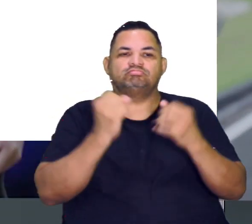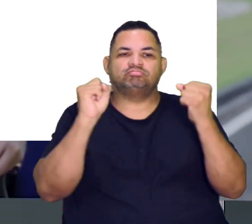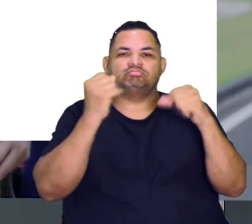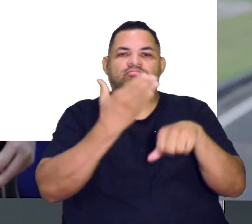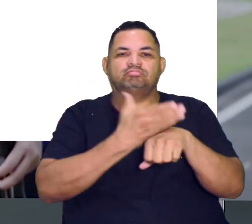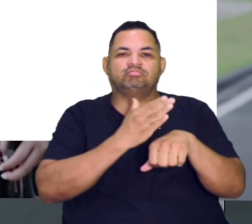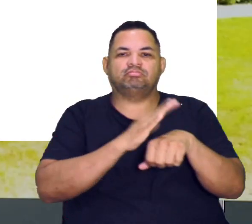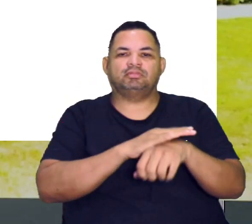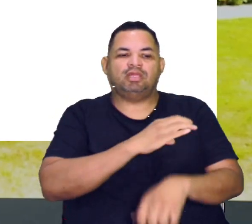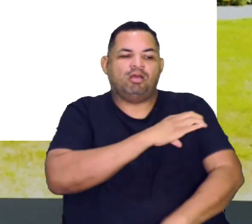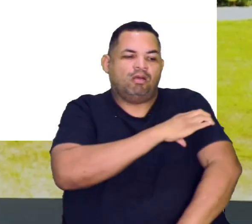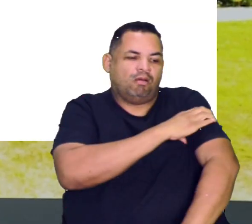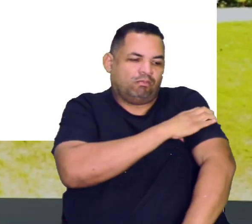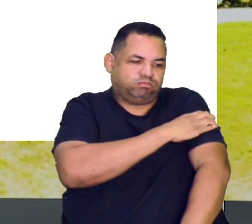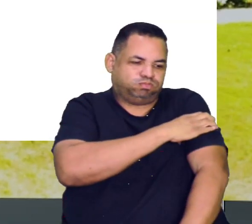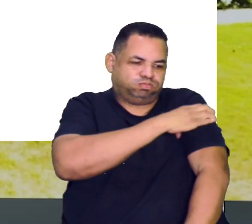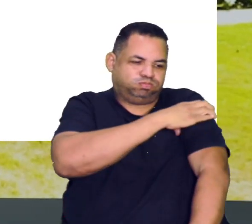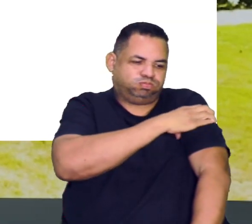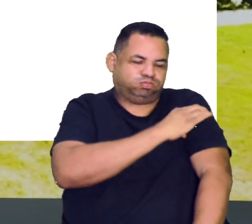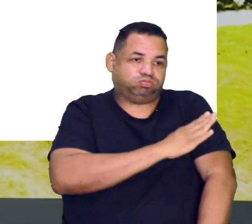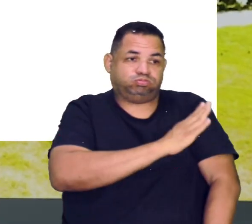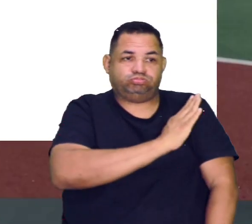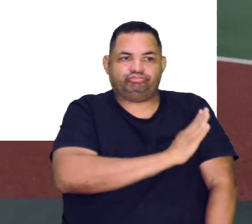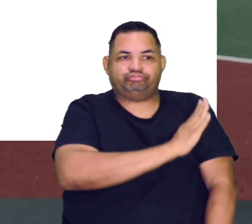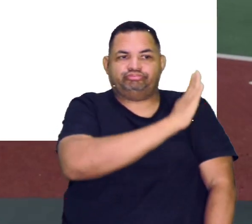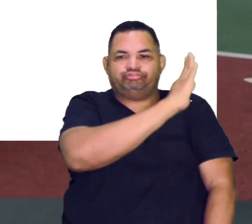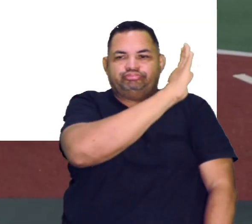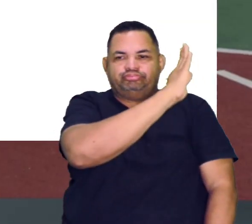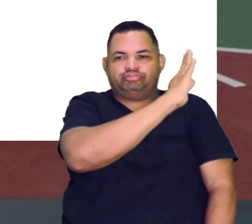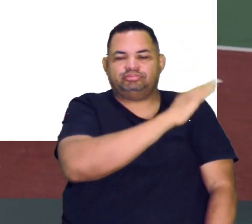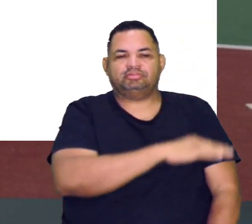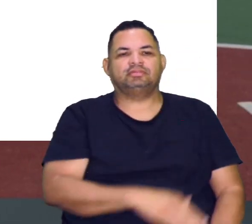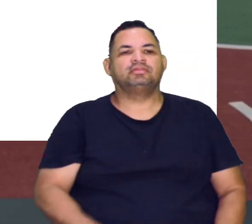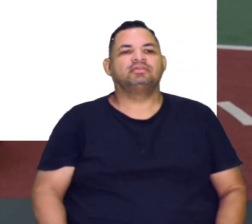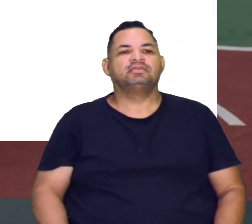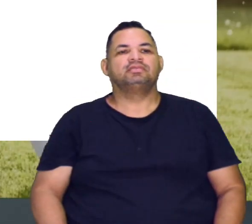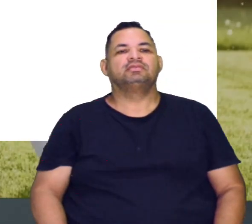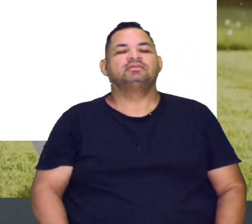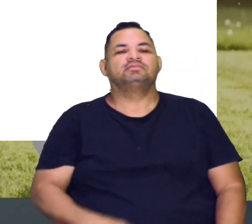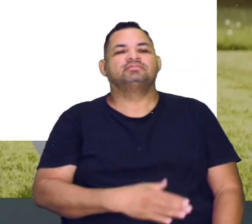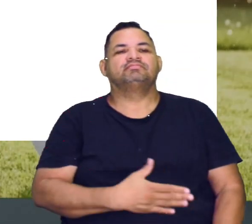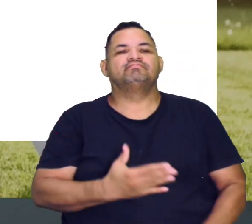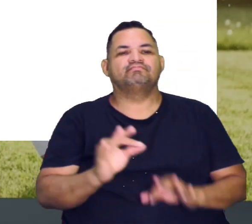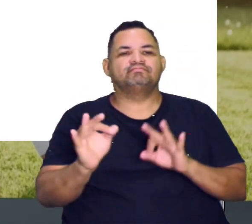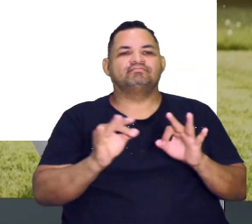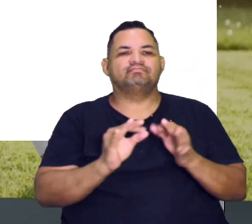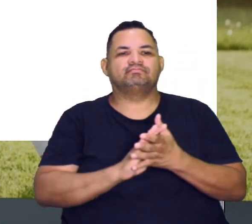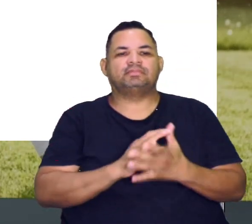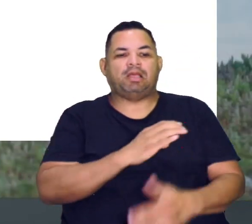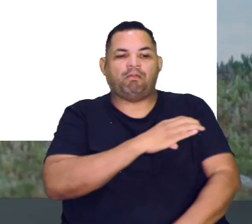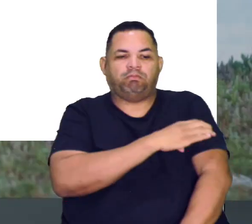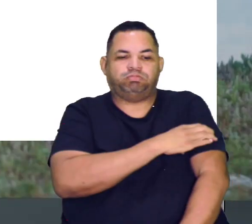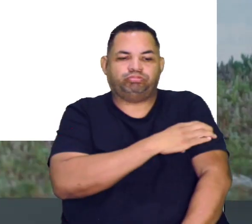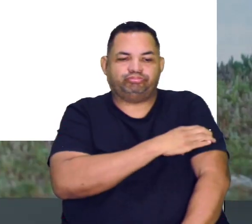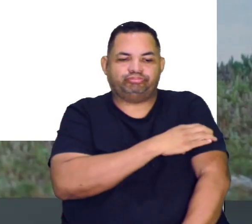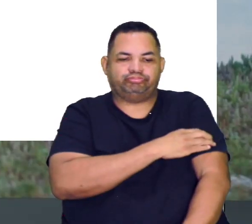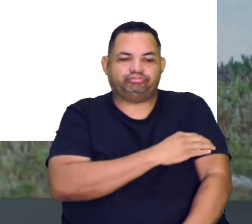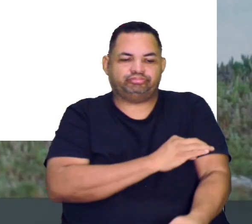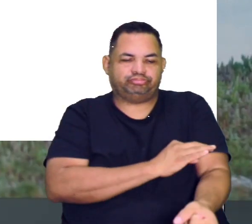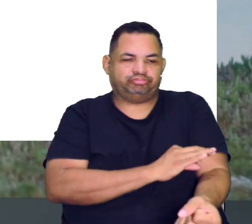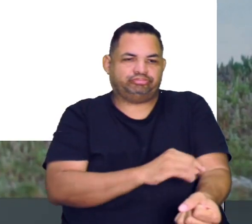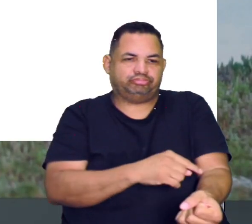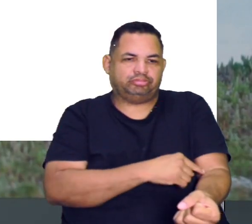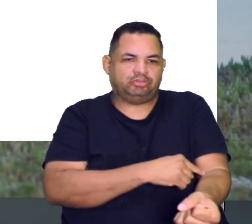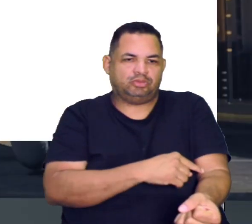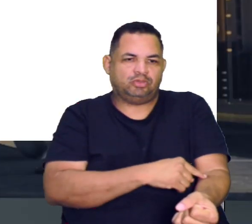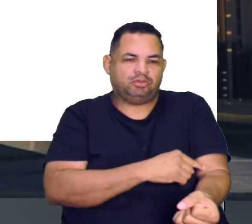e hipertensão. Hipertensão quando há elevação aí dessa pressão